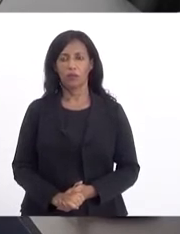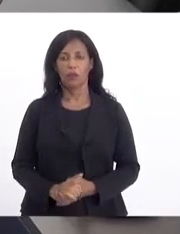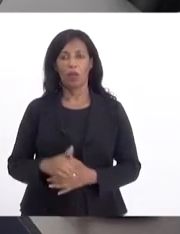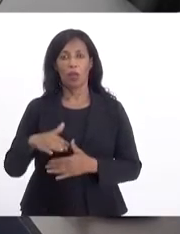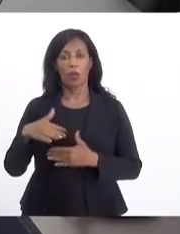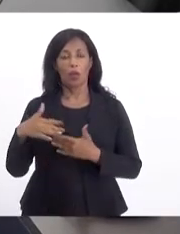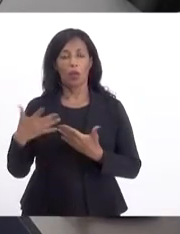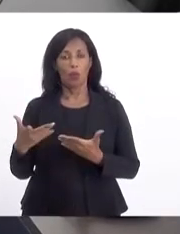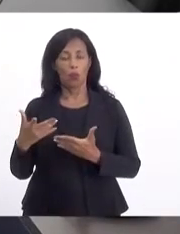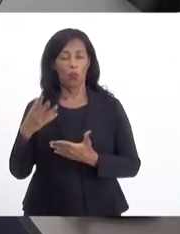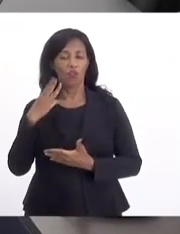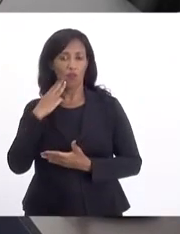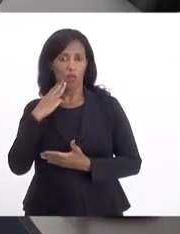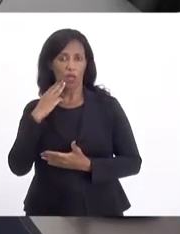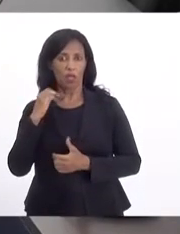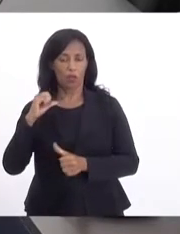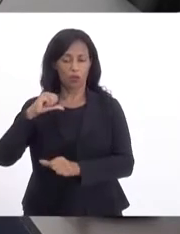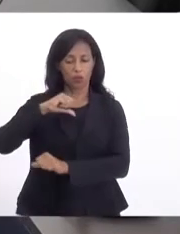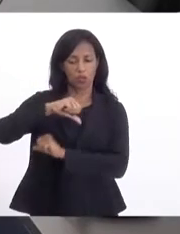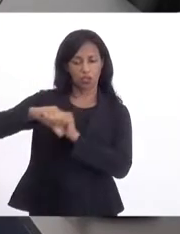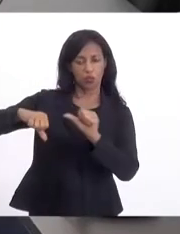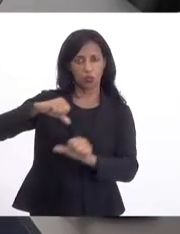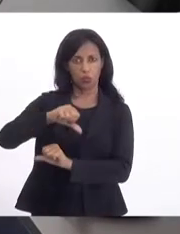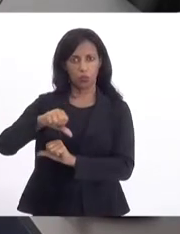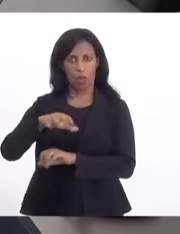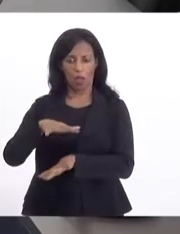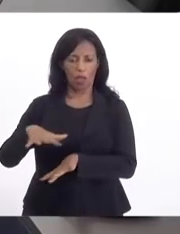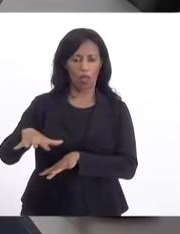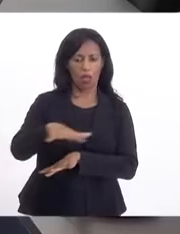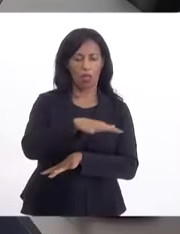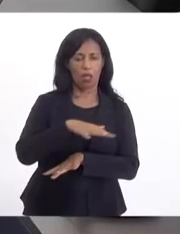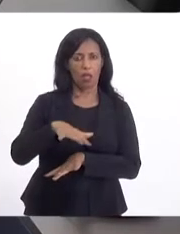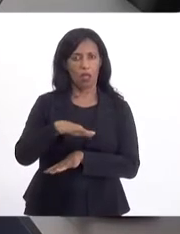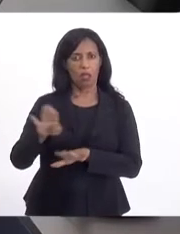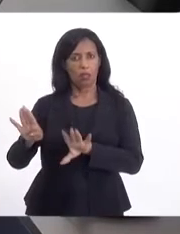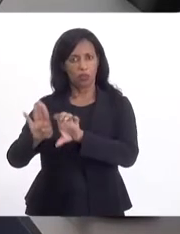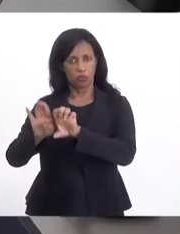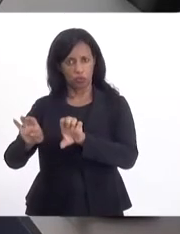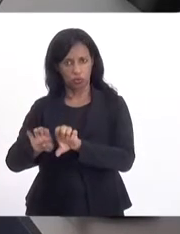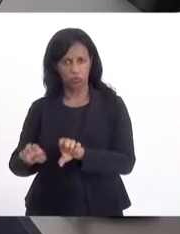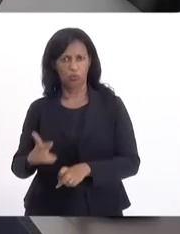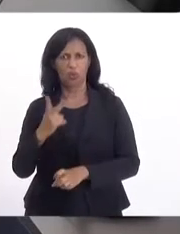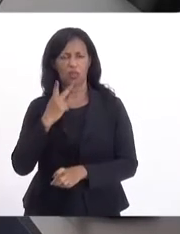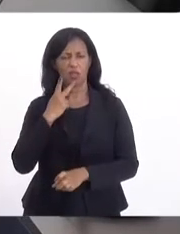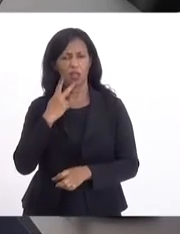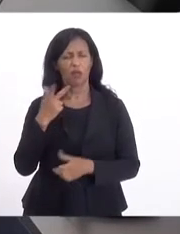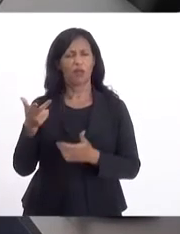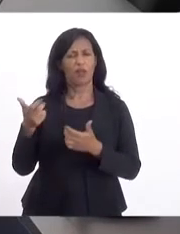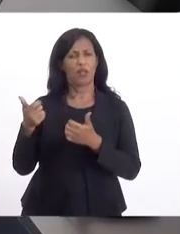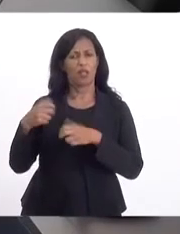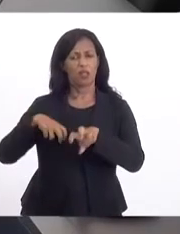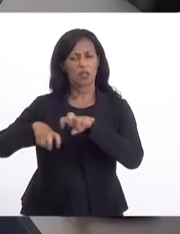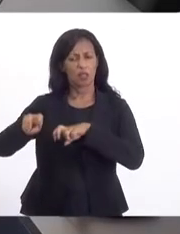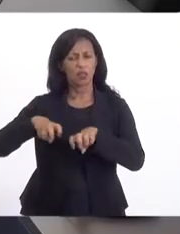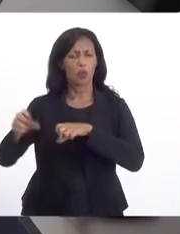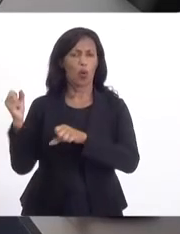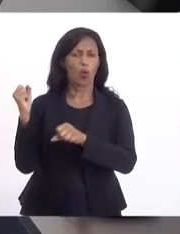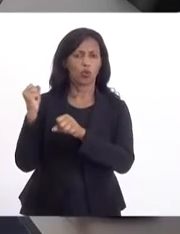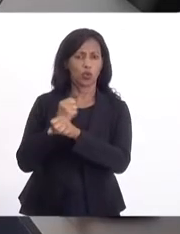projeto, por exemplo, de infraestrutura, que eu falei aqui em transporte, DR,